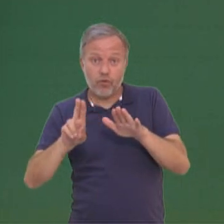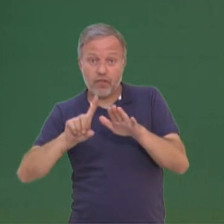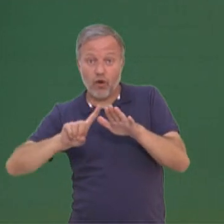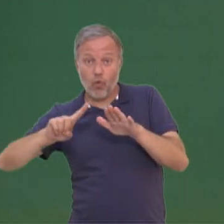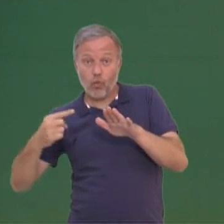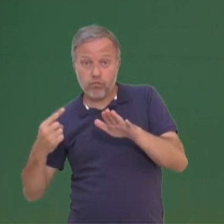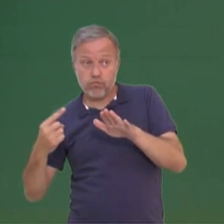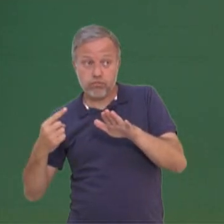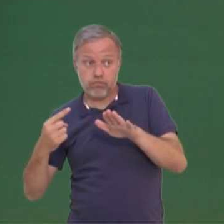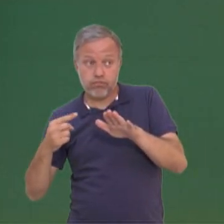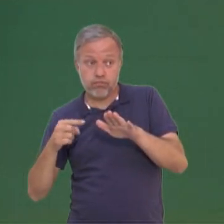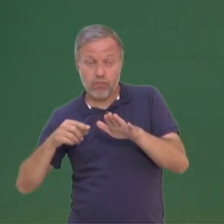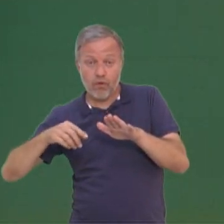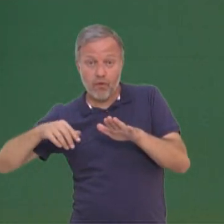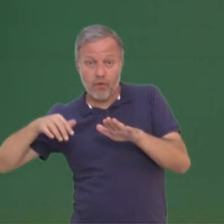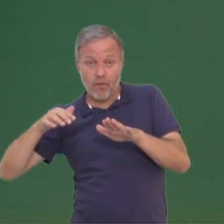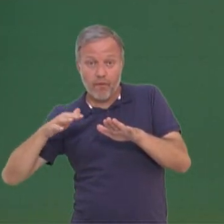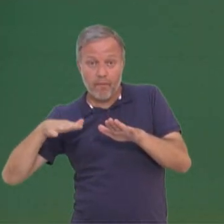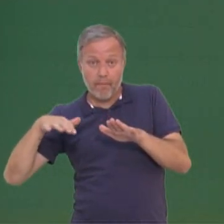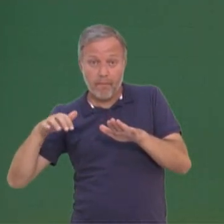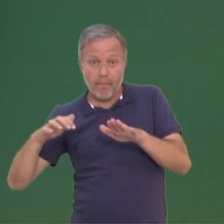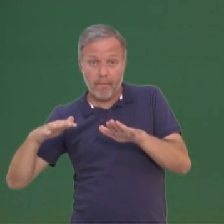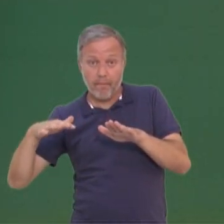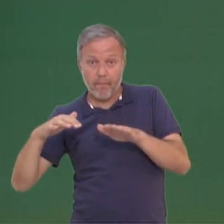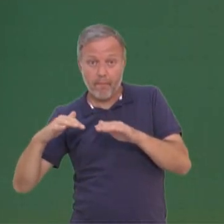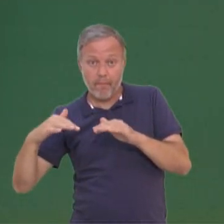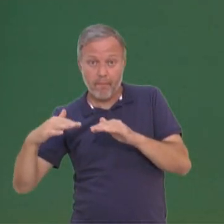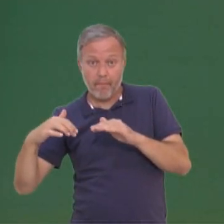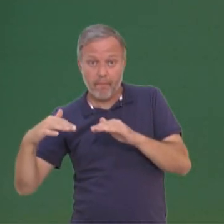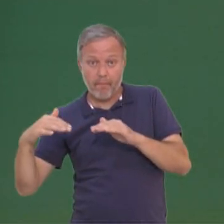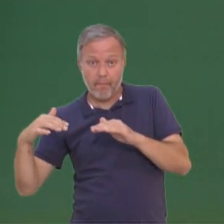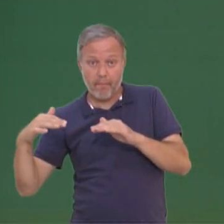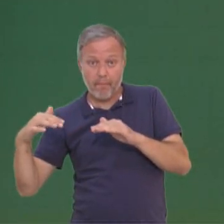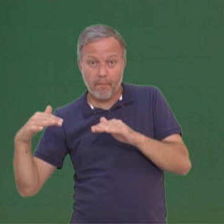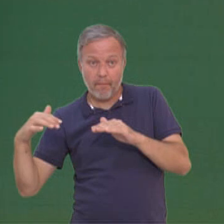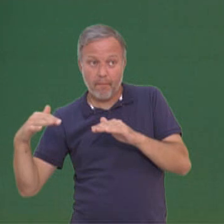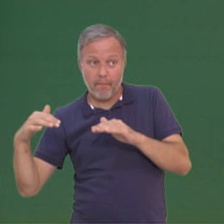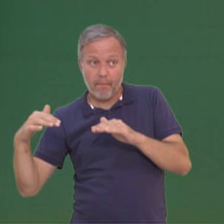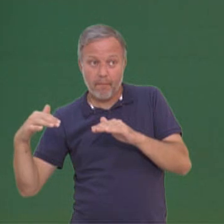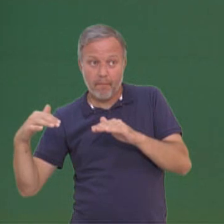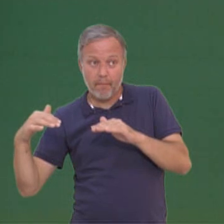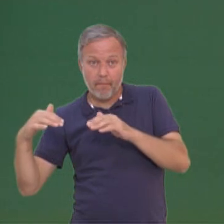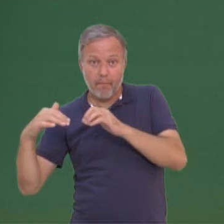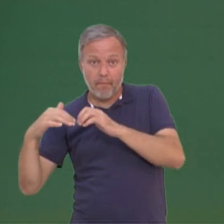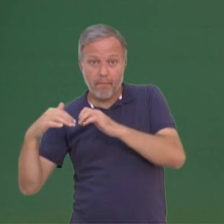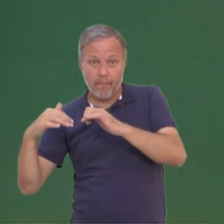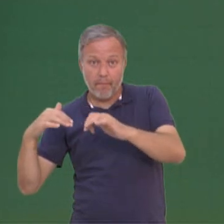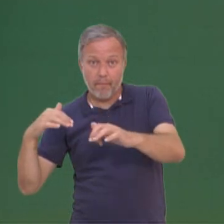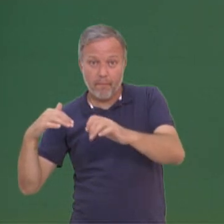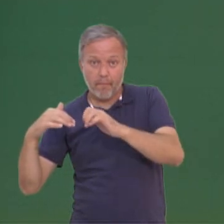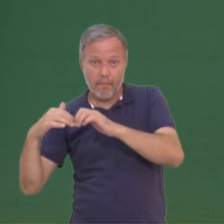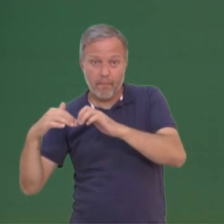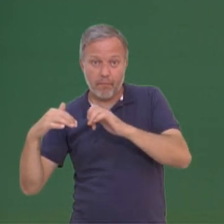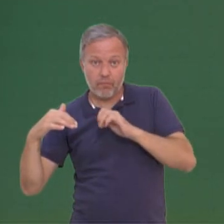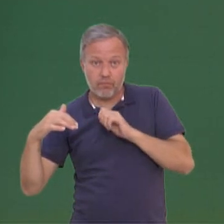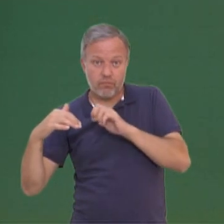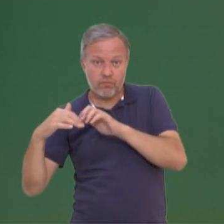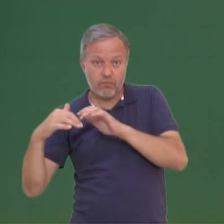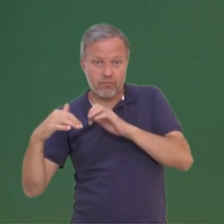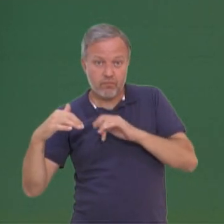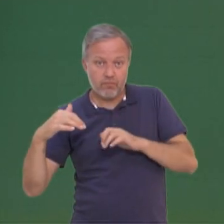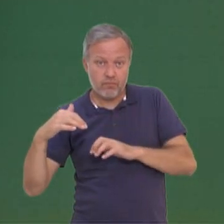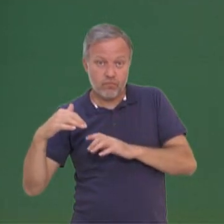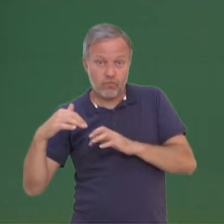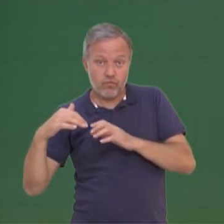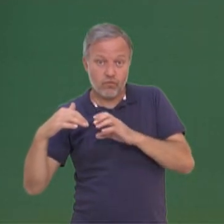e começa a se mover como uma ameba, pseudópodes, se dispersa no ambiente, começa a